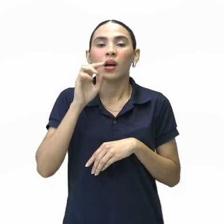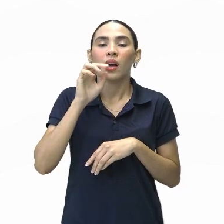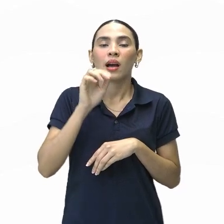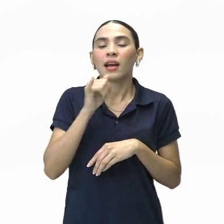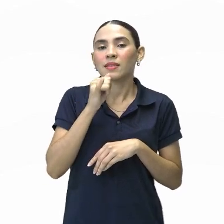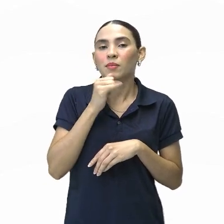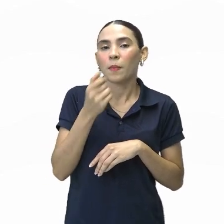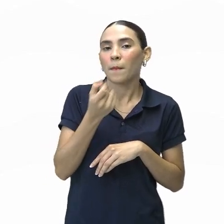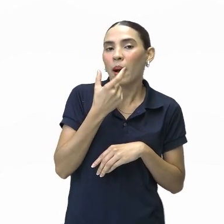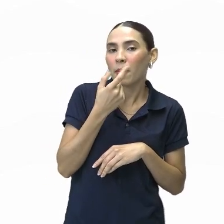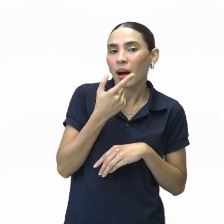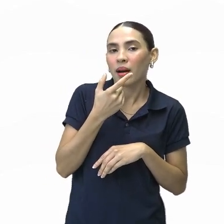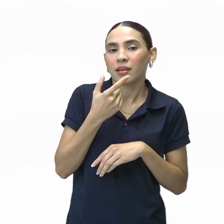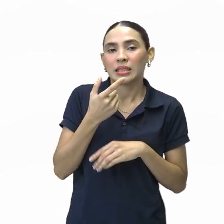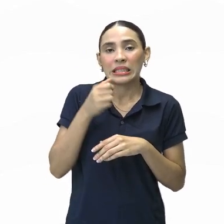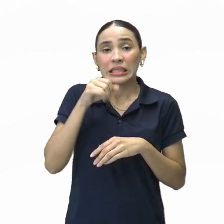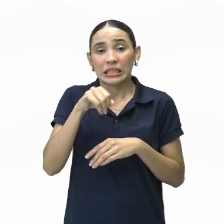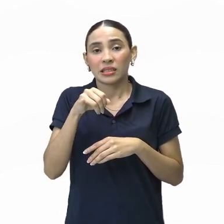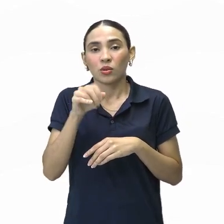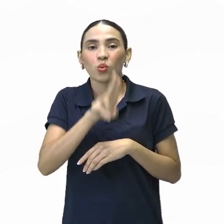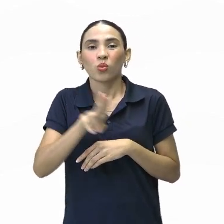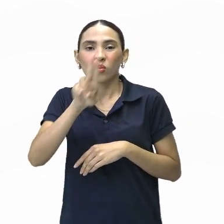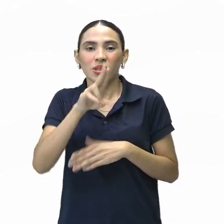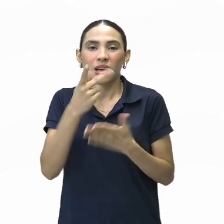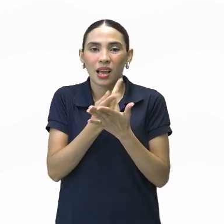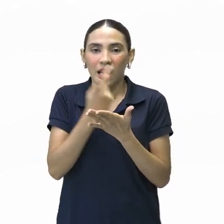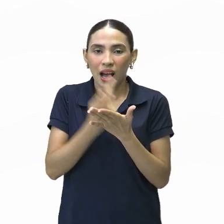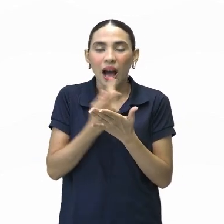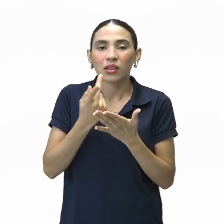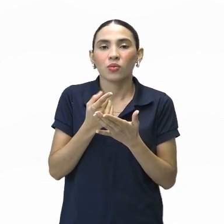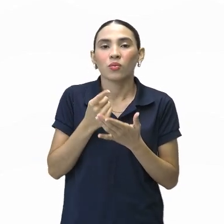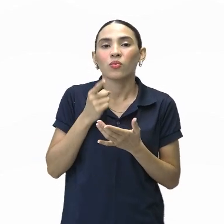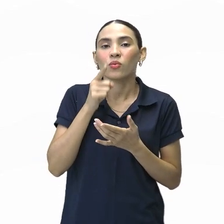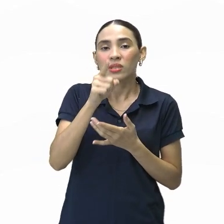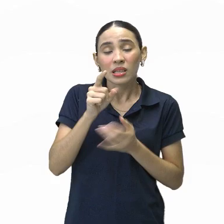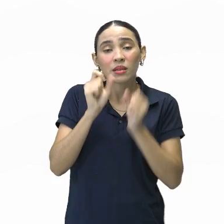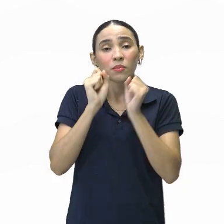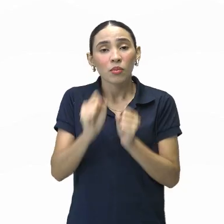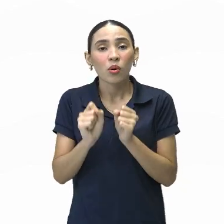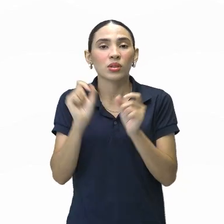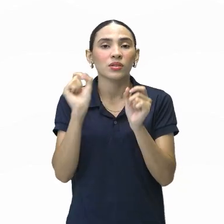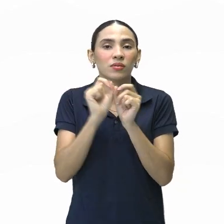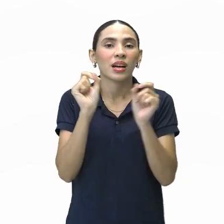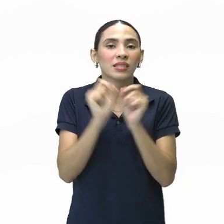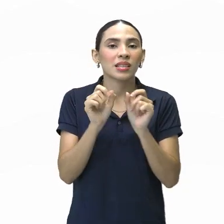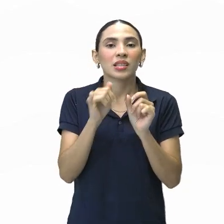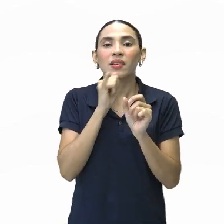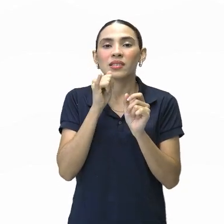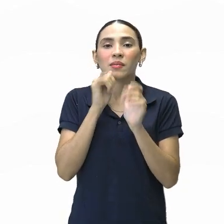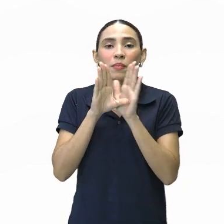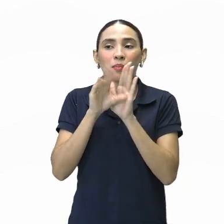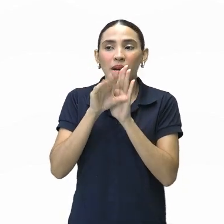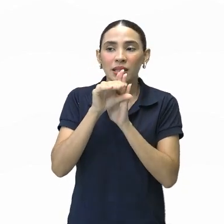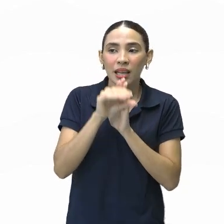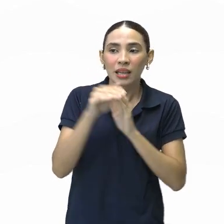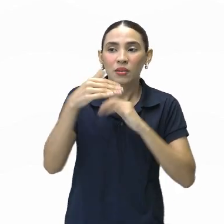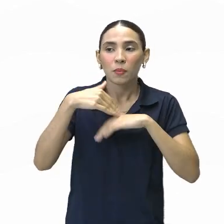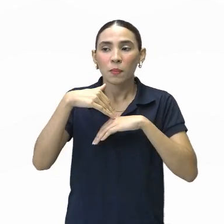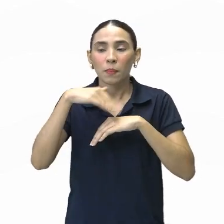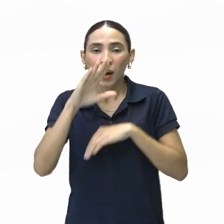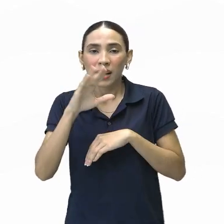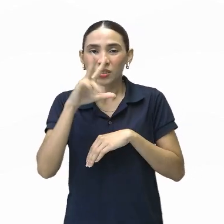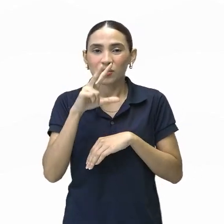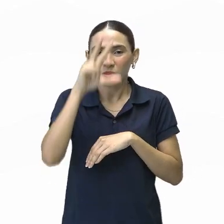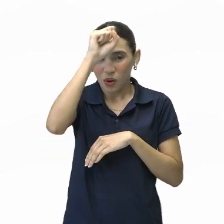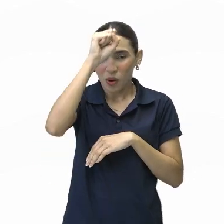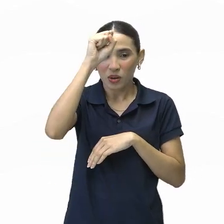faz um medicamento de uso incorreto, por exemplo, né, você pode estar fazendo com que essas bactérias mais